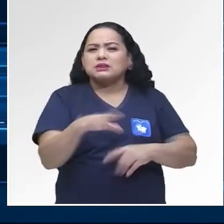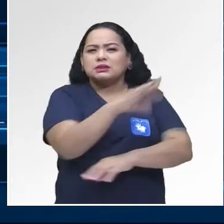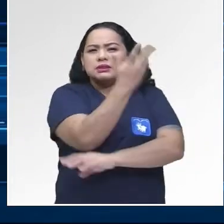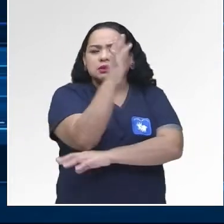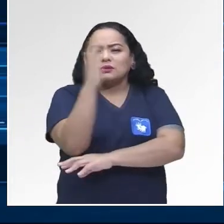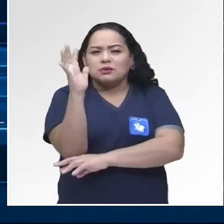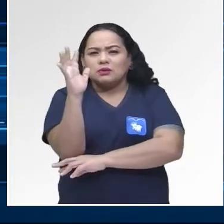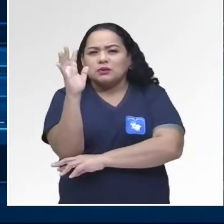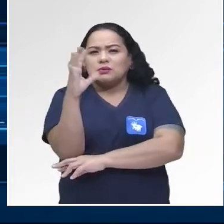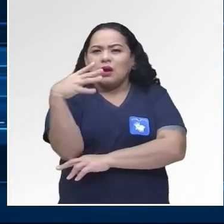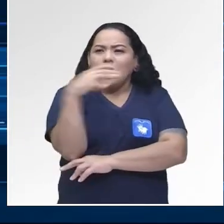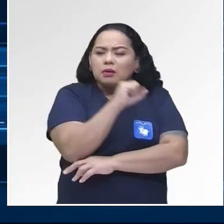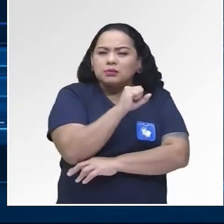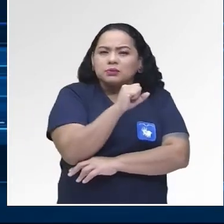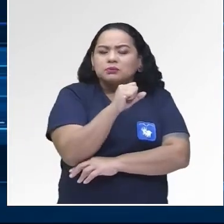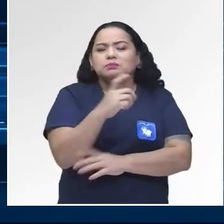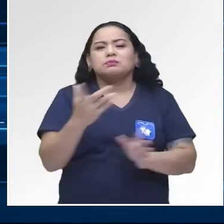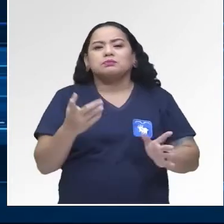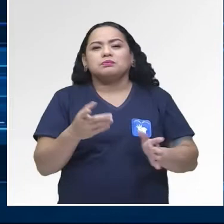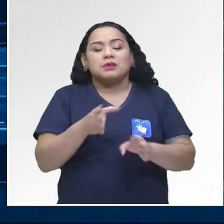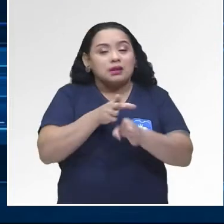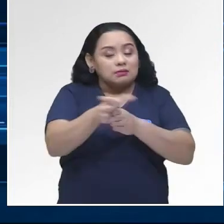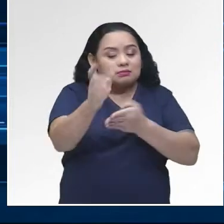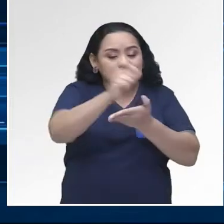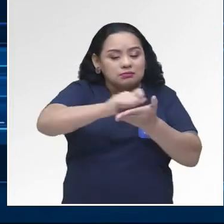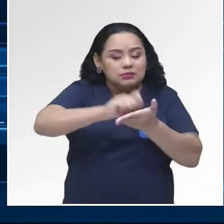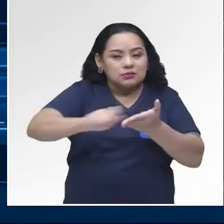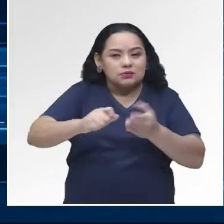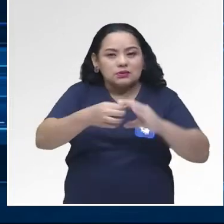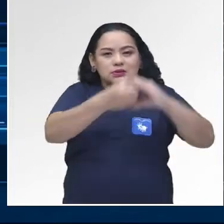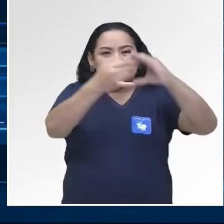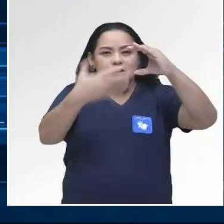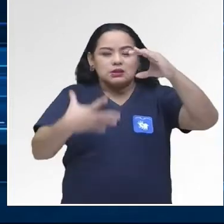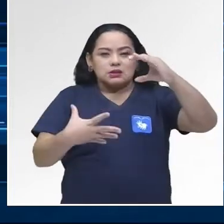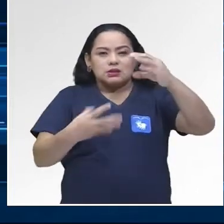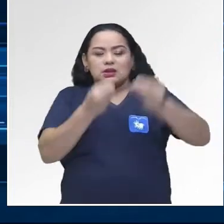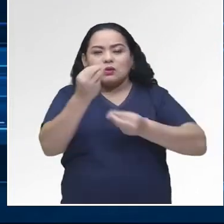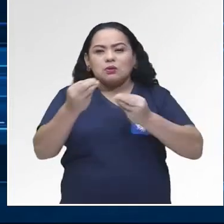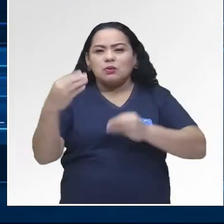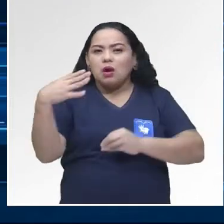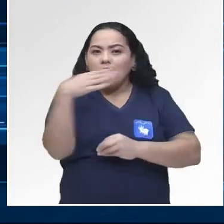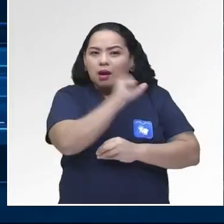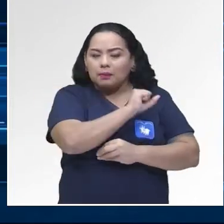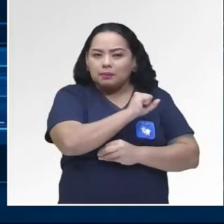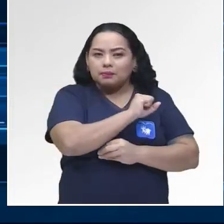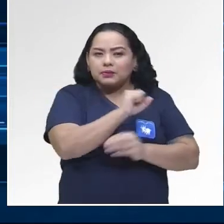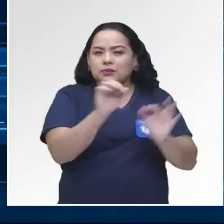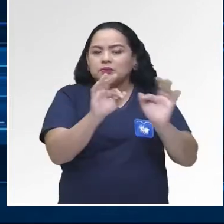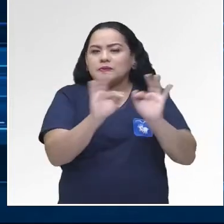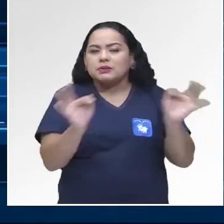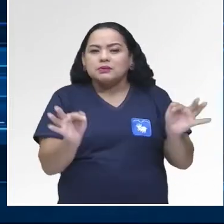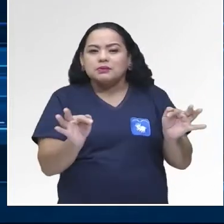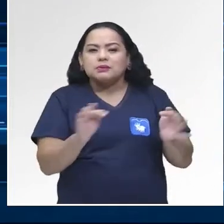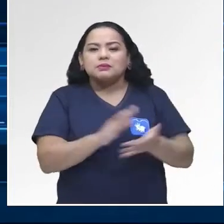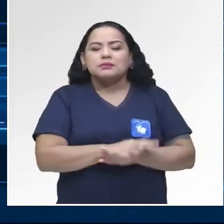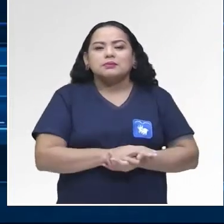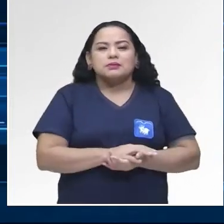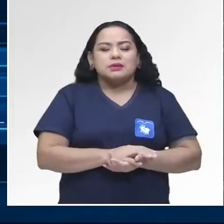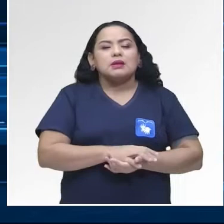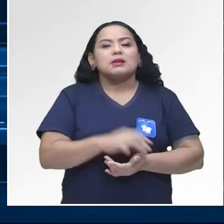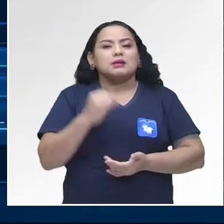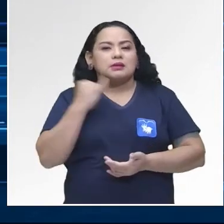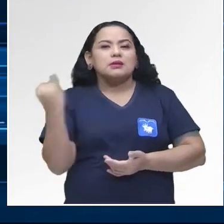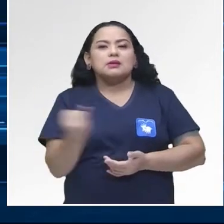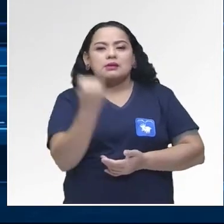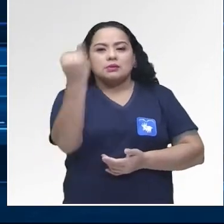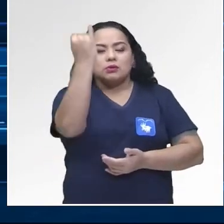Então, anotem aí no caderno de vocês, esse caráter imediatista é um ponto importante para entender o